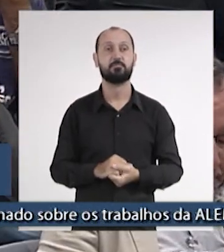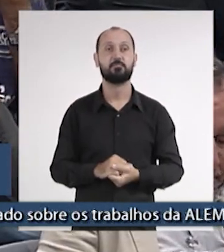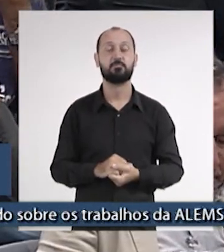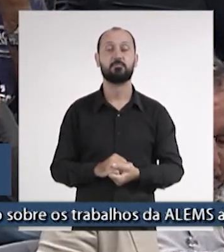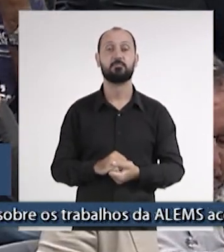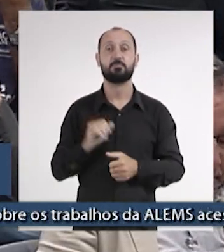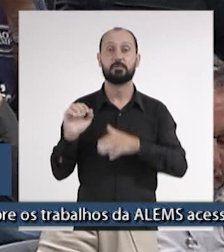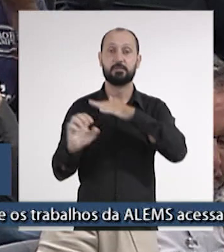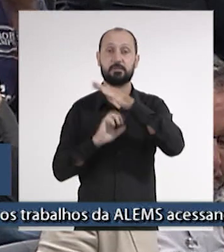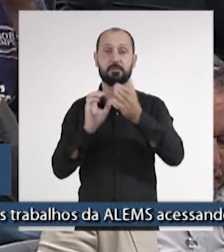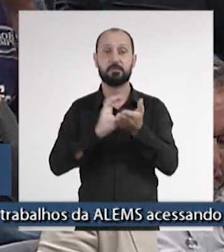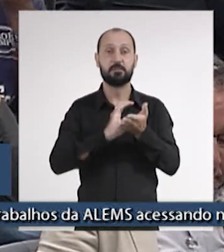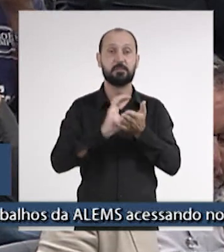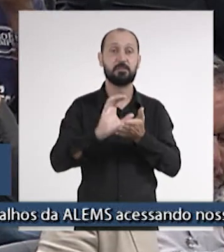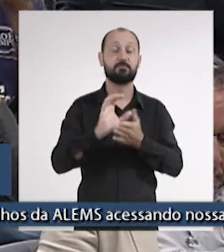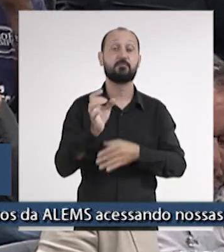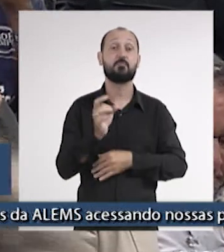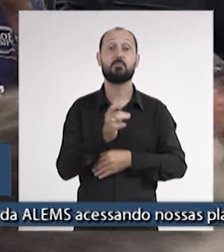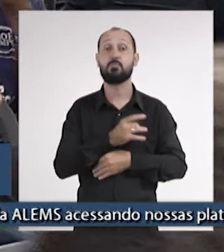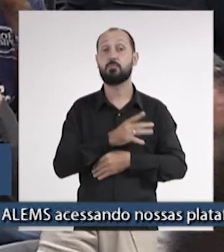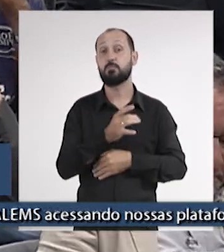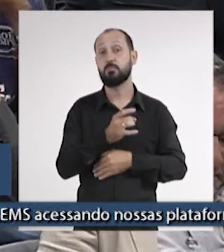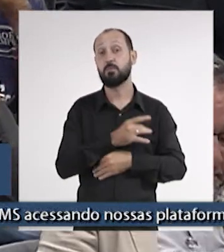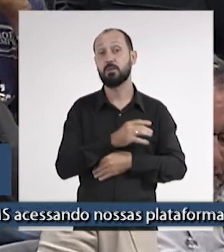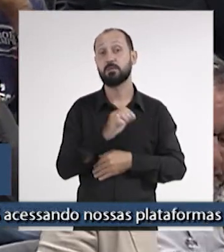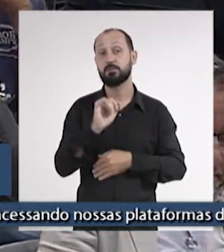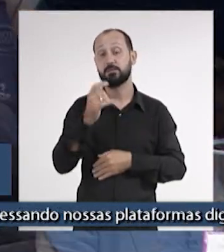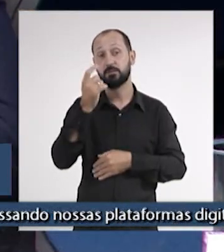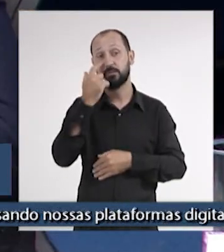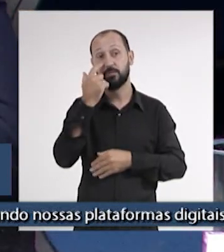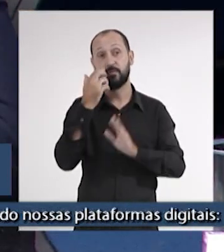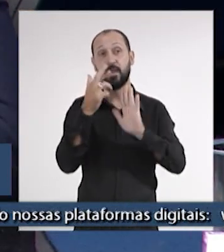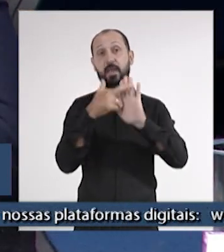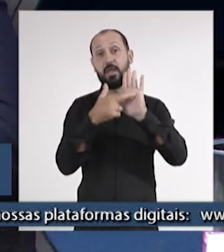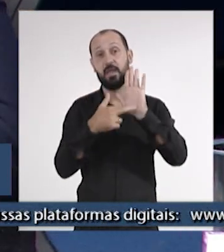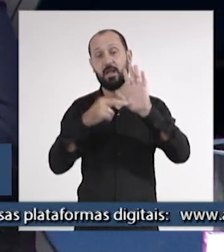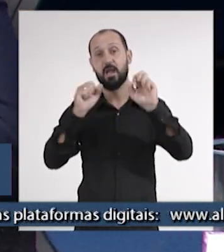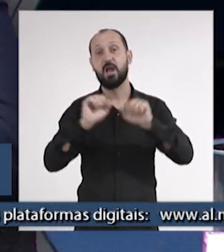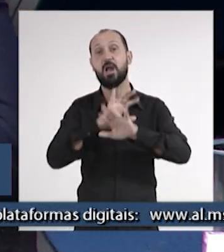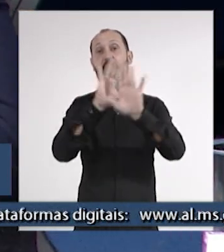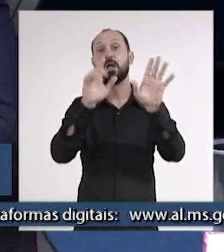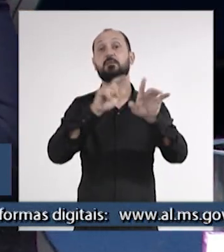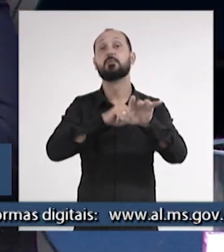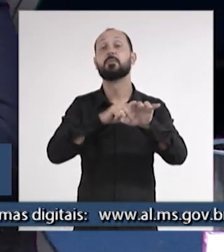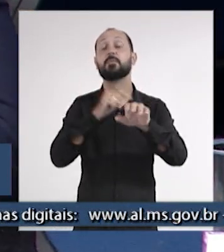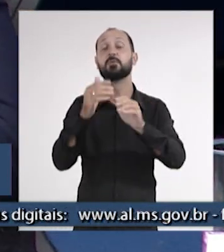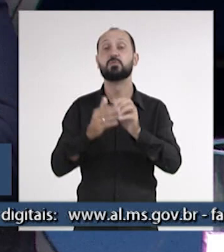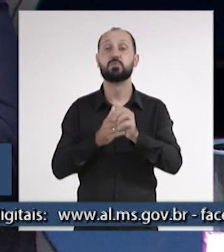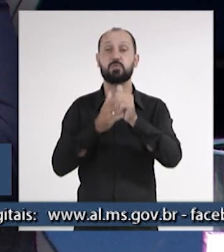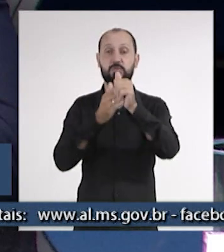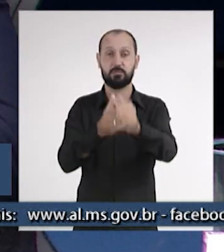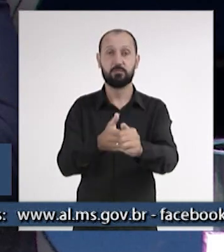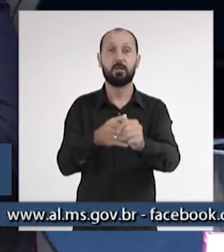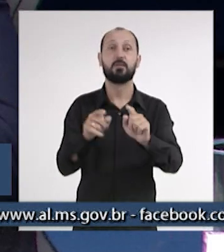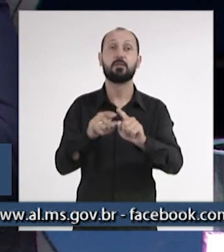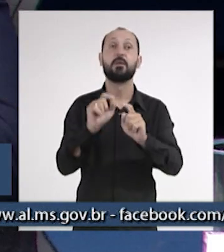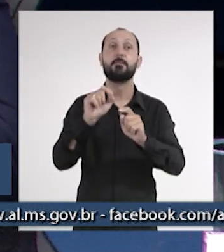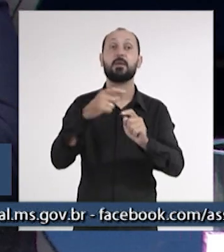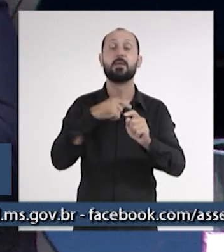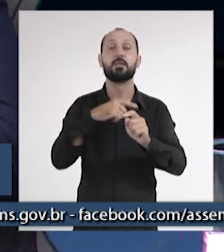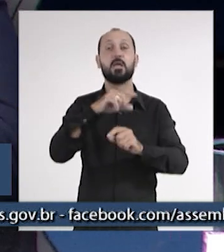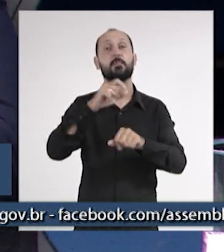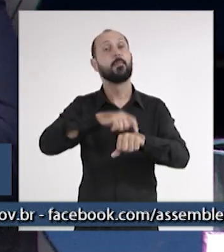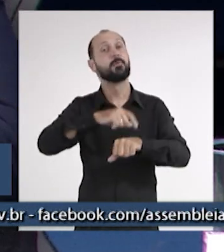Investidores se afugentam quando não observam regras claras na condução dos negócios e também na extinção desses